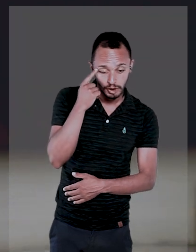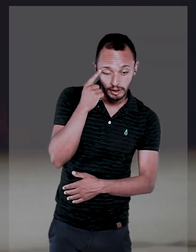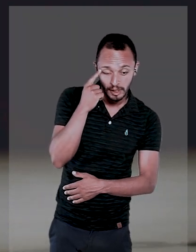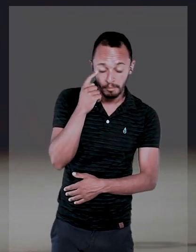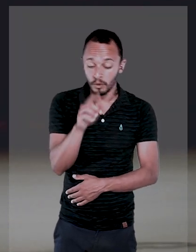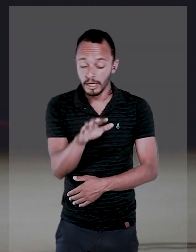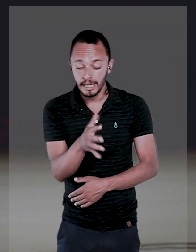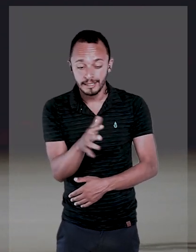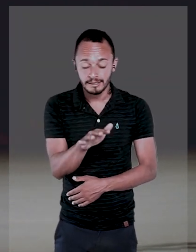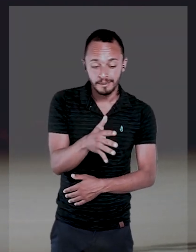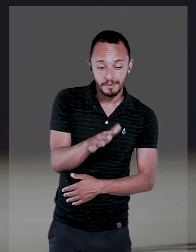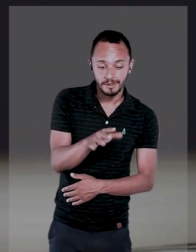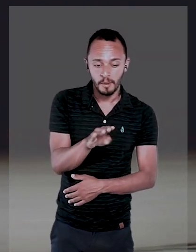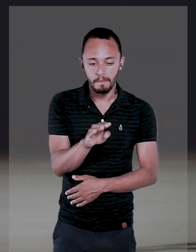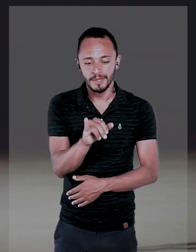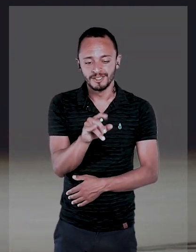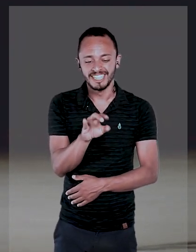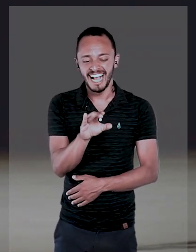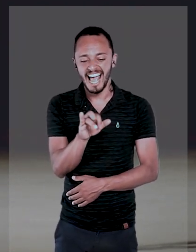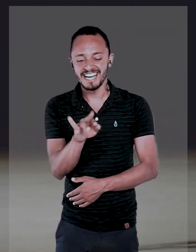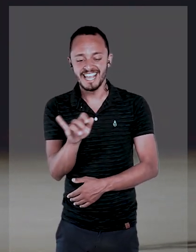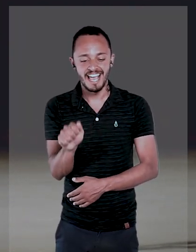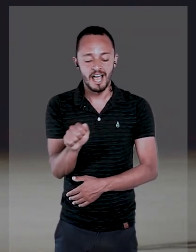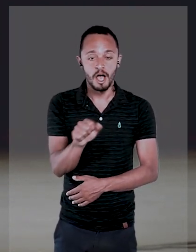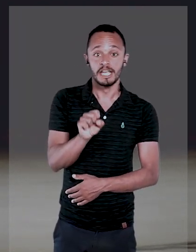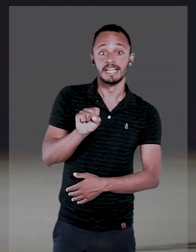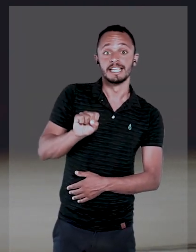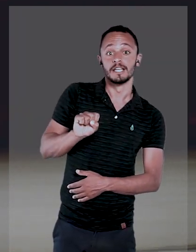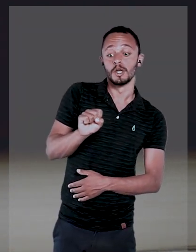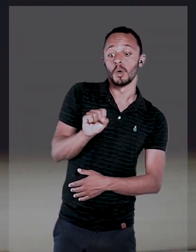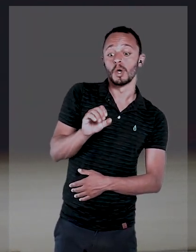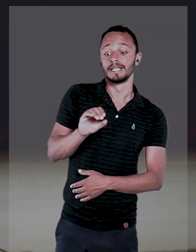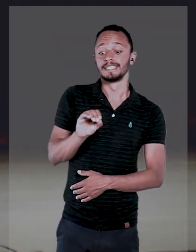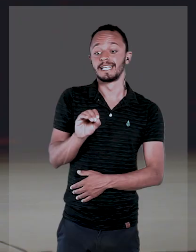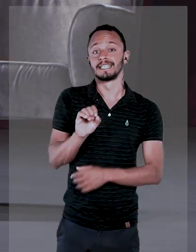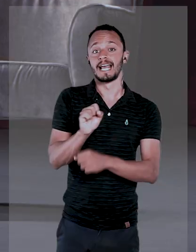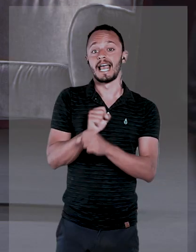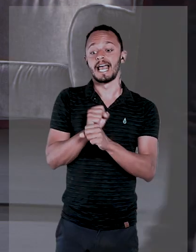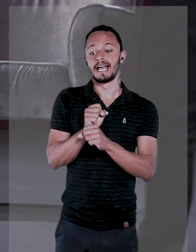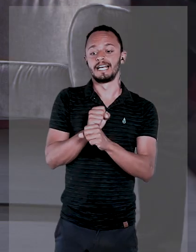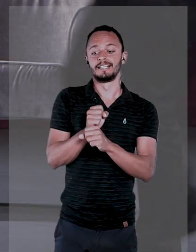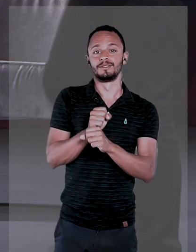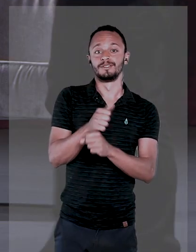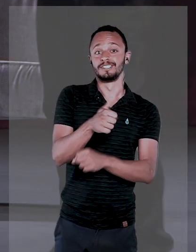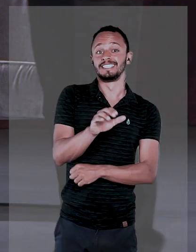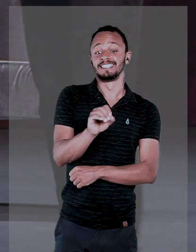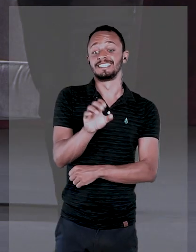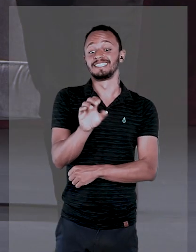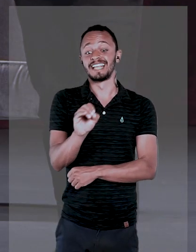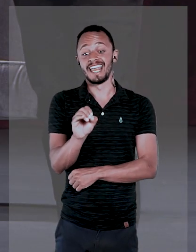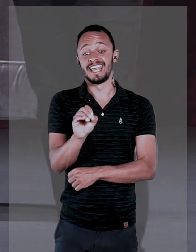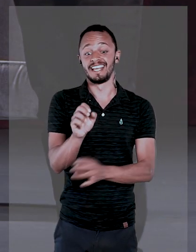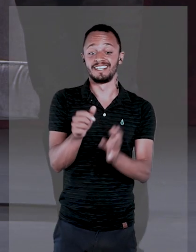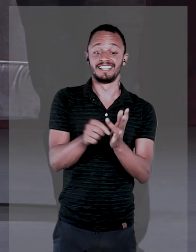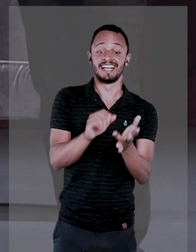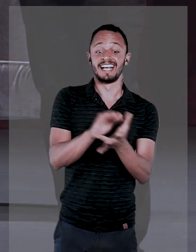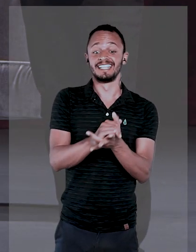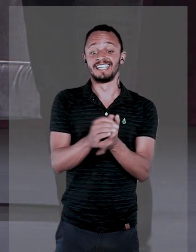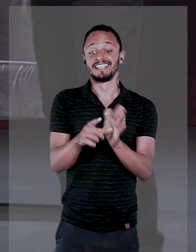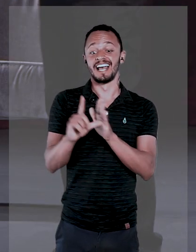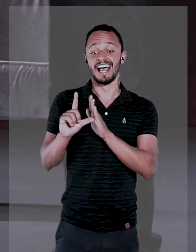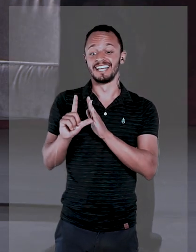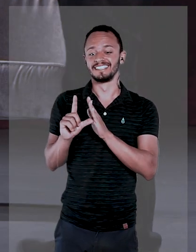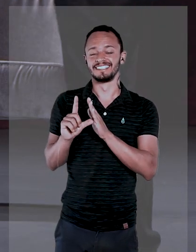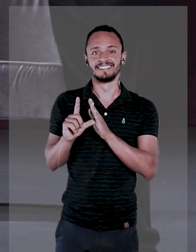Catarina, você podia ser uma negra japonesa, por exemplo, bibliotecária. Ou então ter 80 anos ou 100, ou ter casado